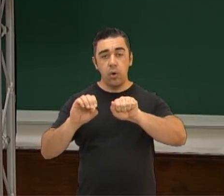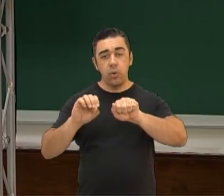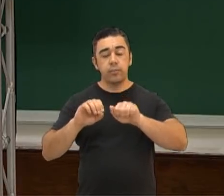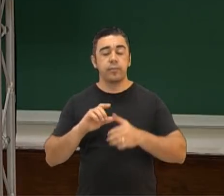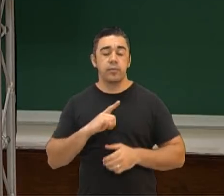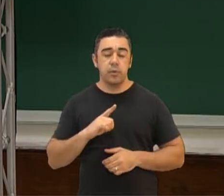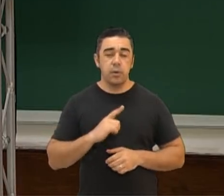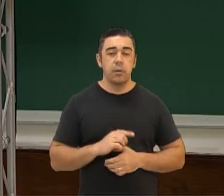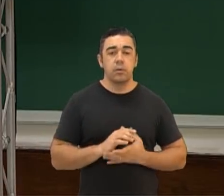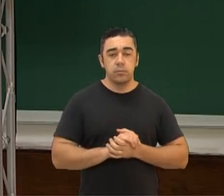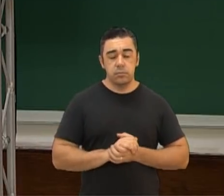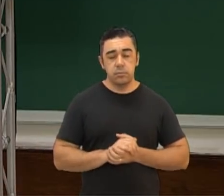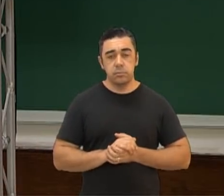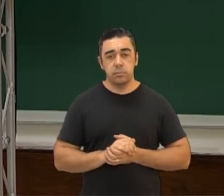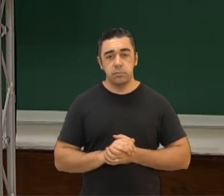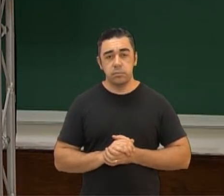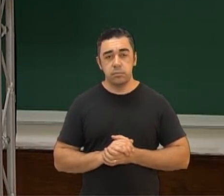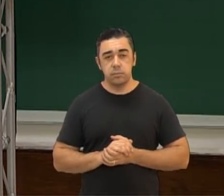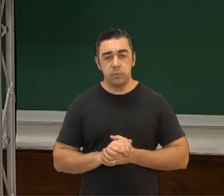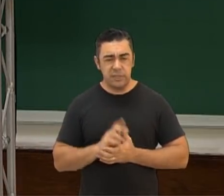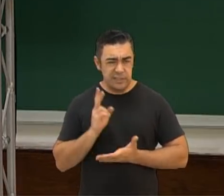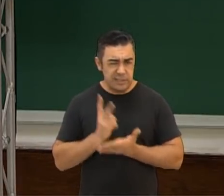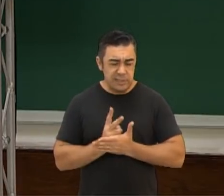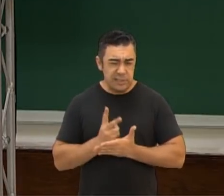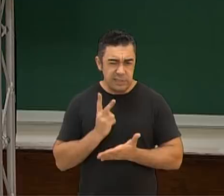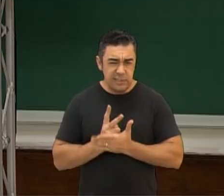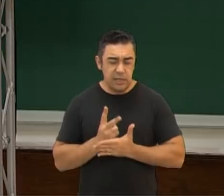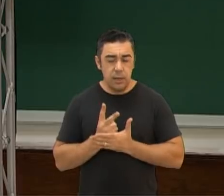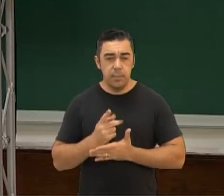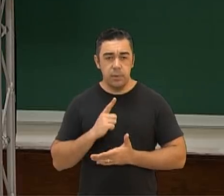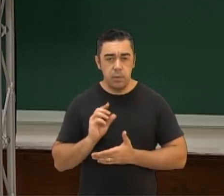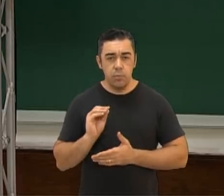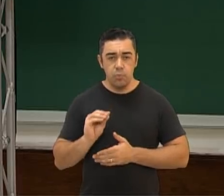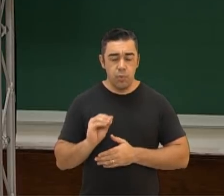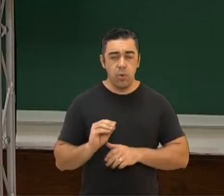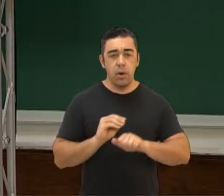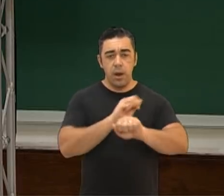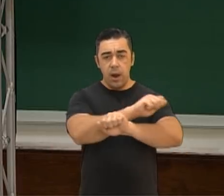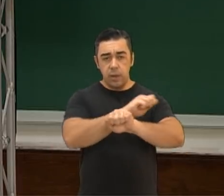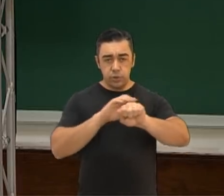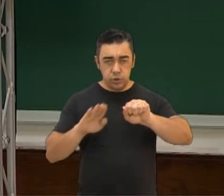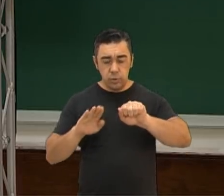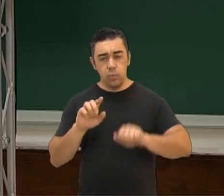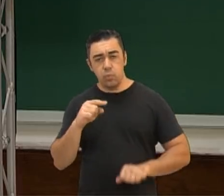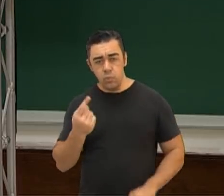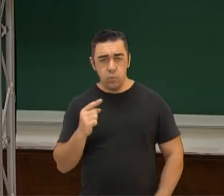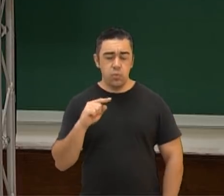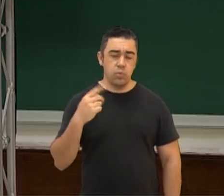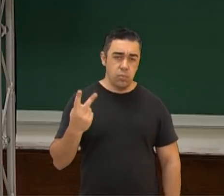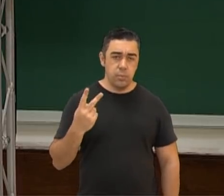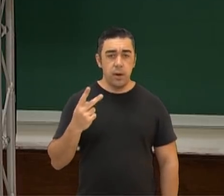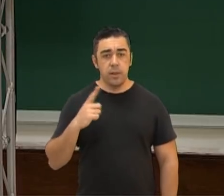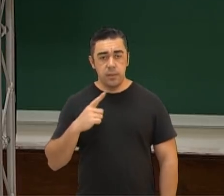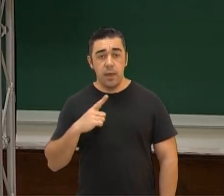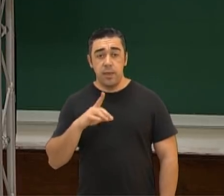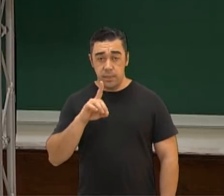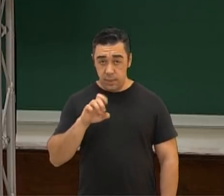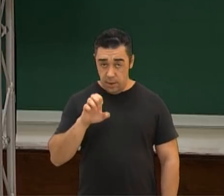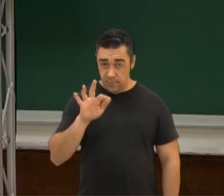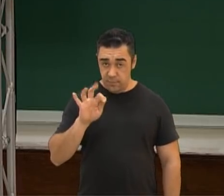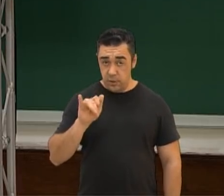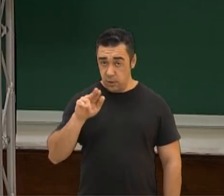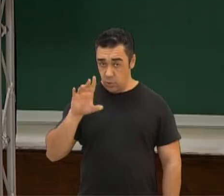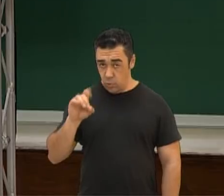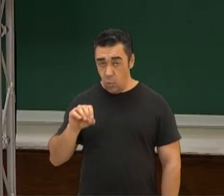um, uma, uns, umas, certo? Sempre que eu colocar um artigo definido ou indefinido na frente de uma palavra, essa